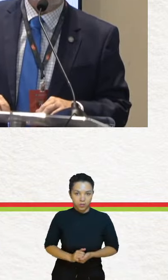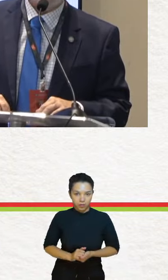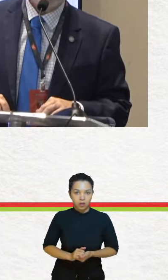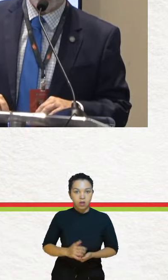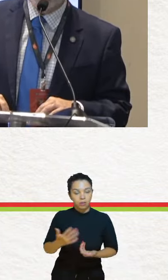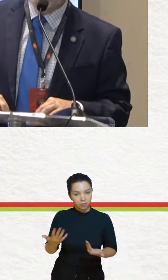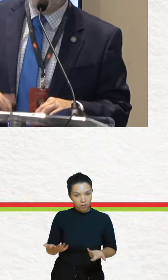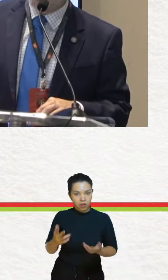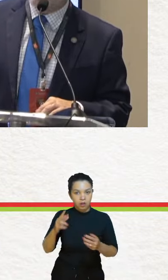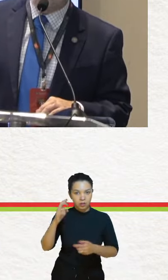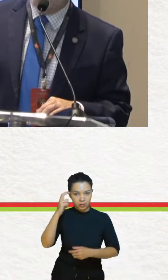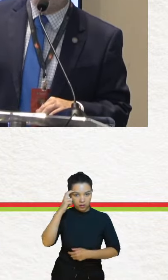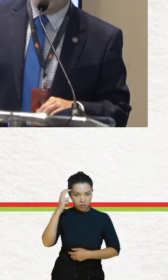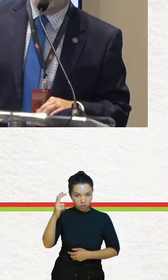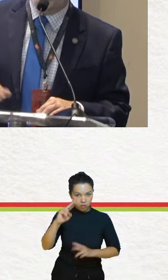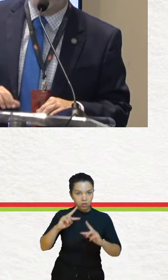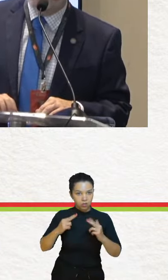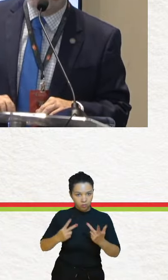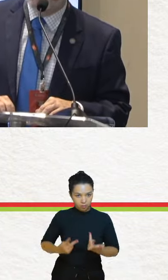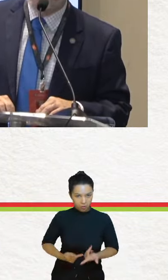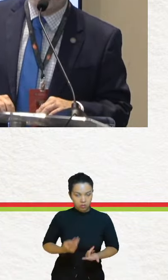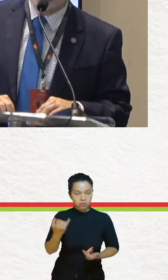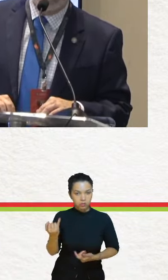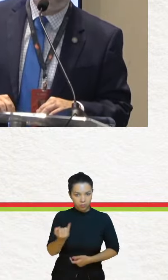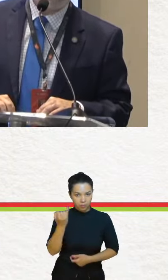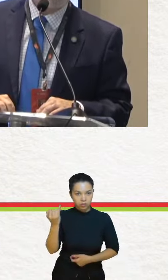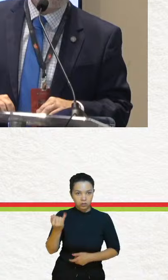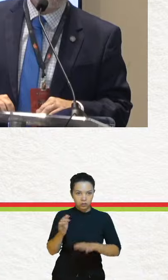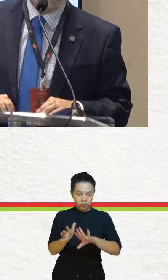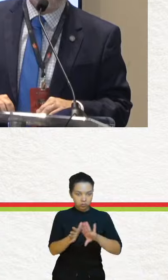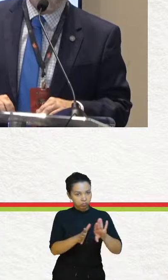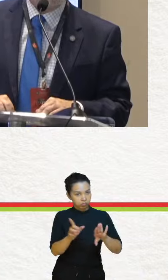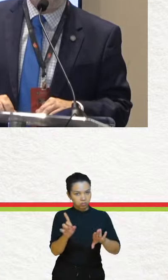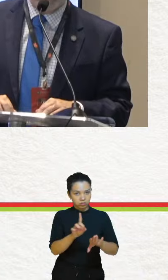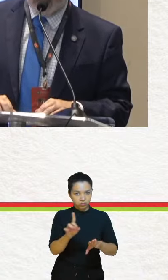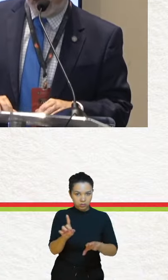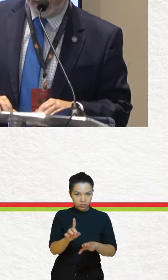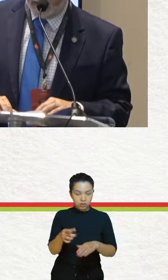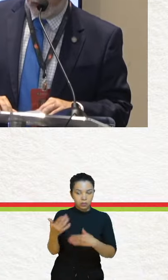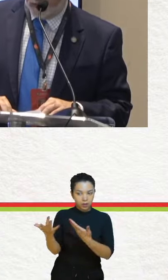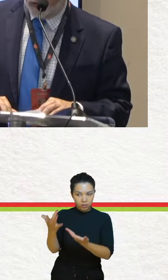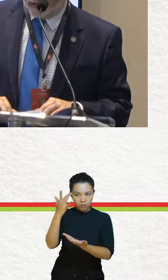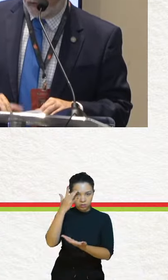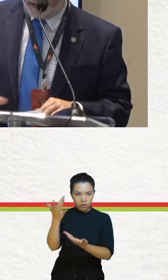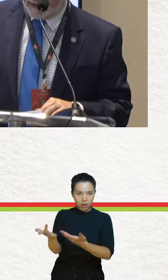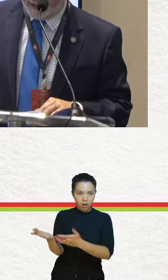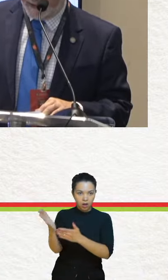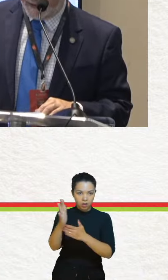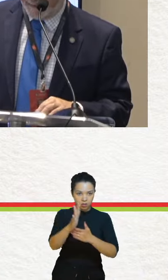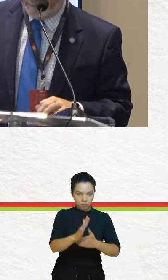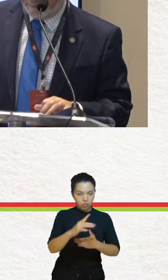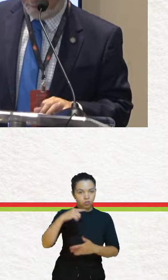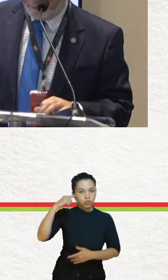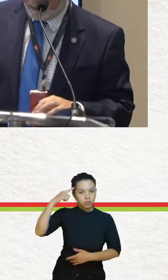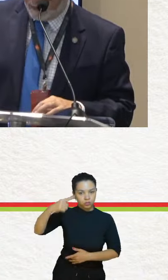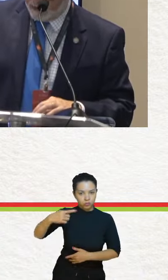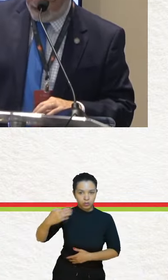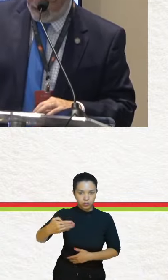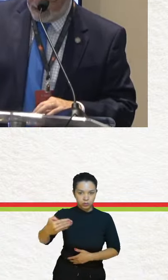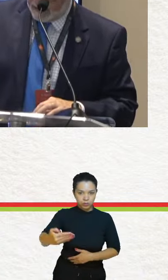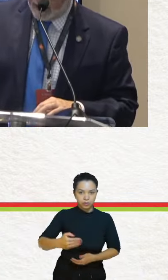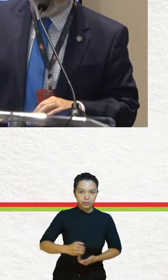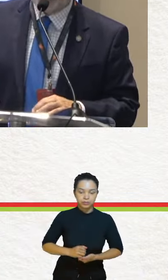humana mas os recursos dela advindos são essenciais no nosso dia a